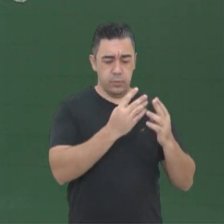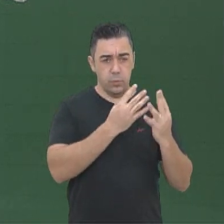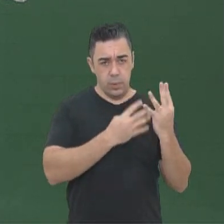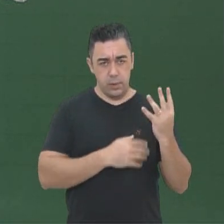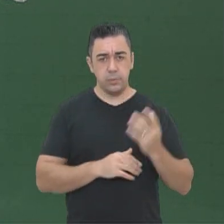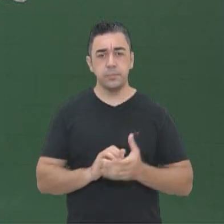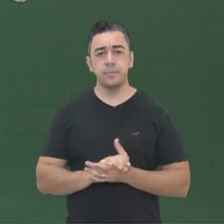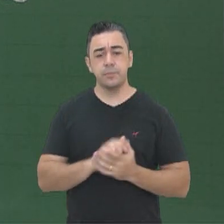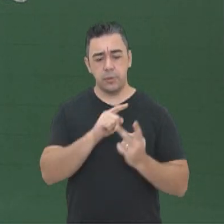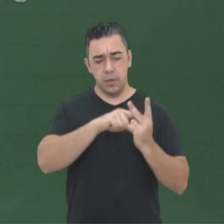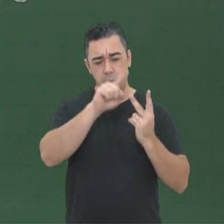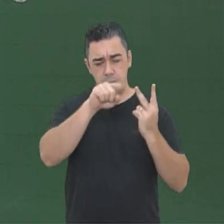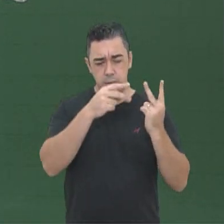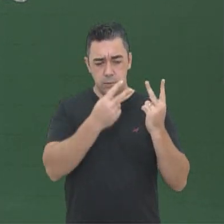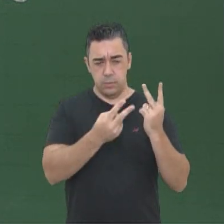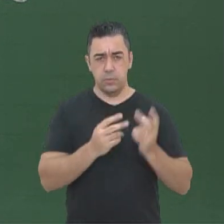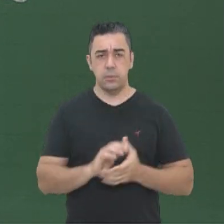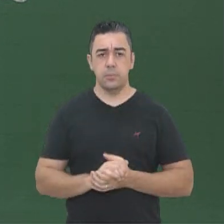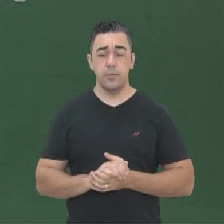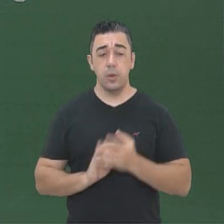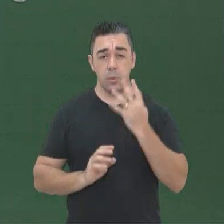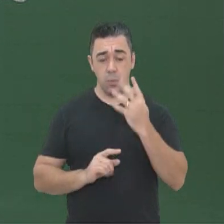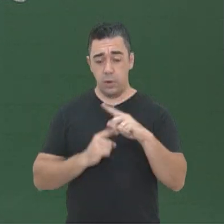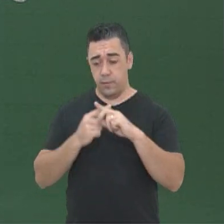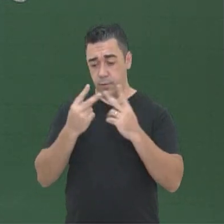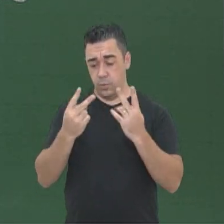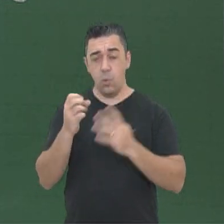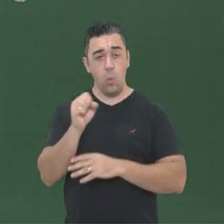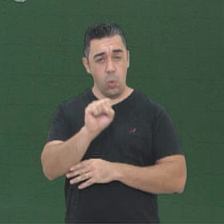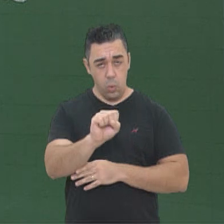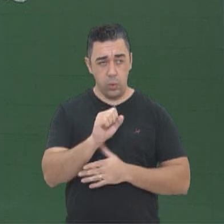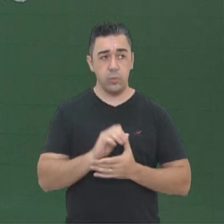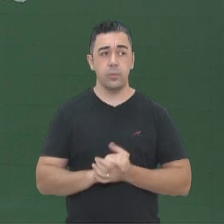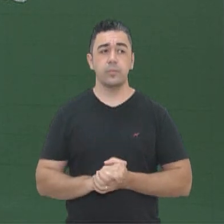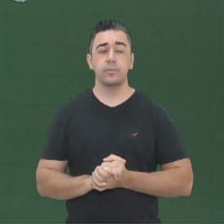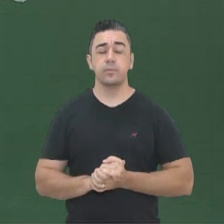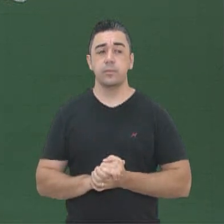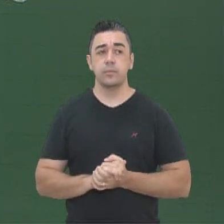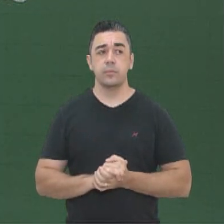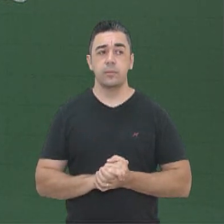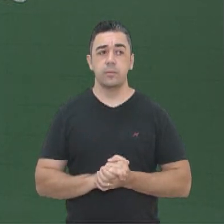4. 4 vezes 2, 8.